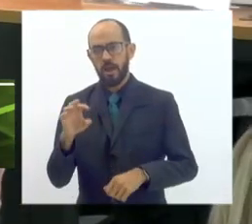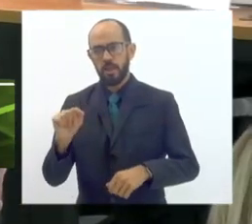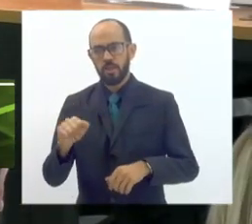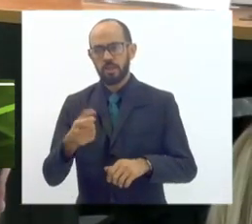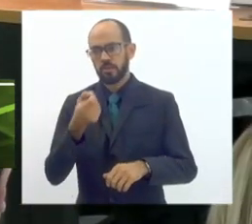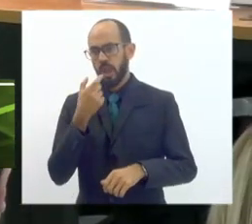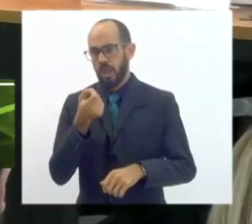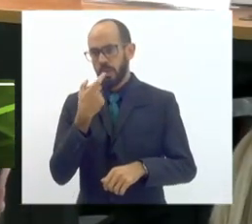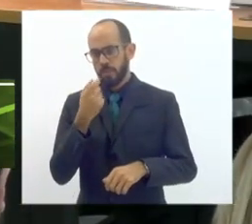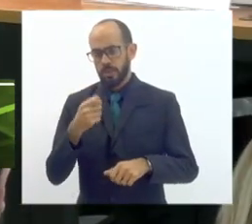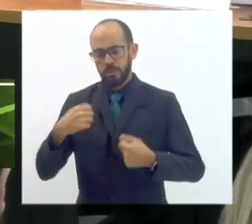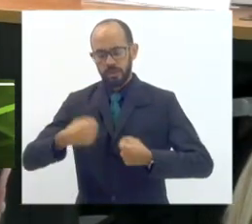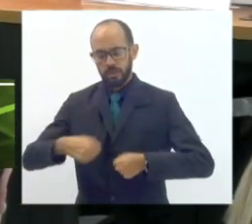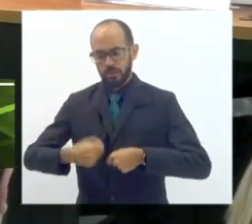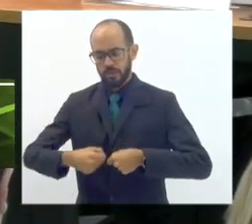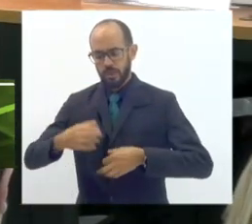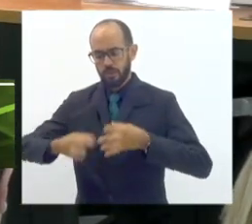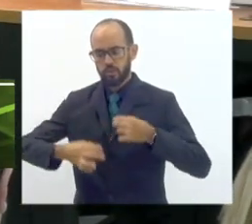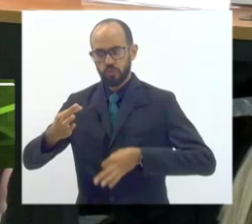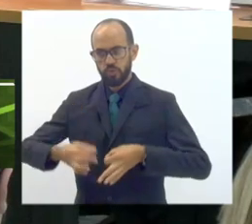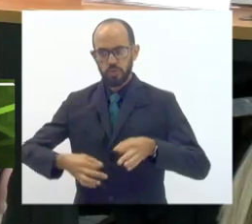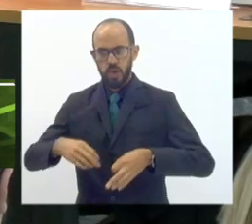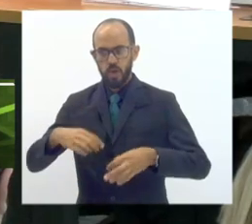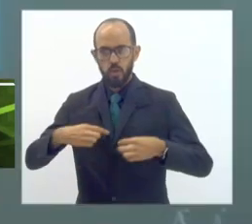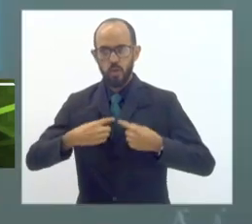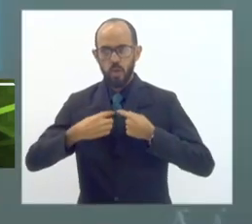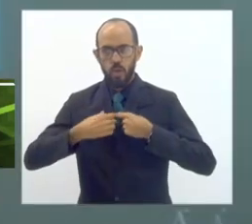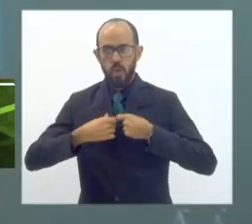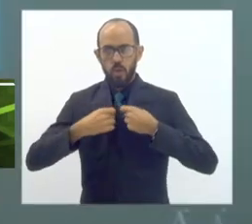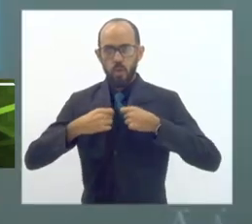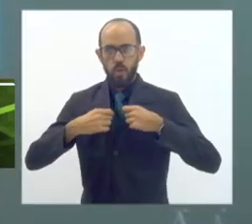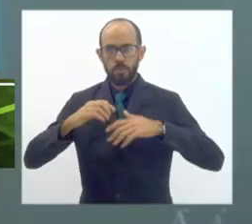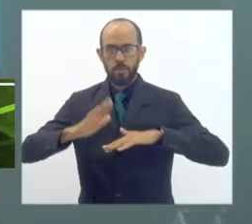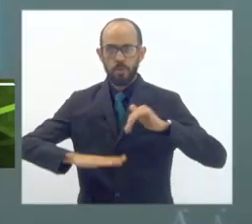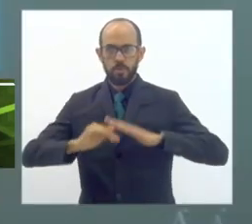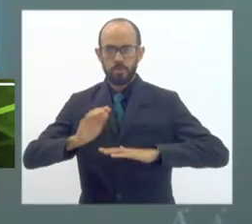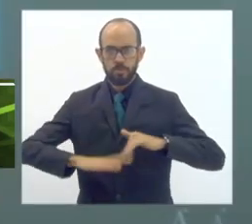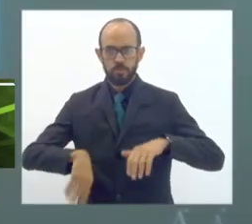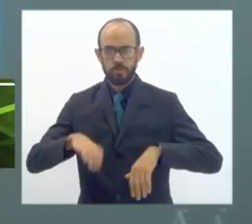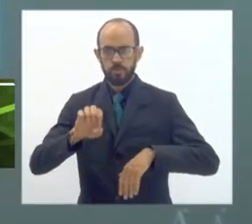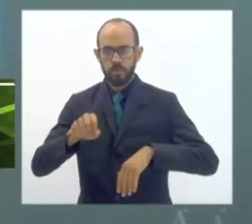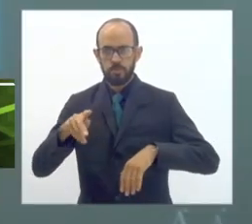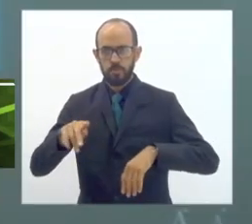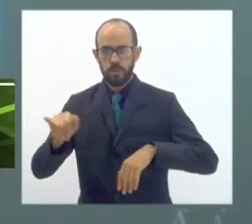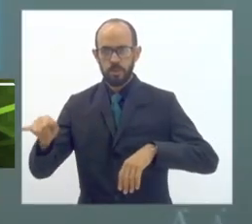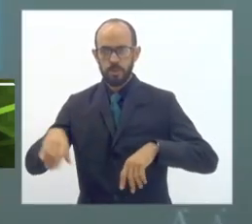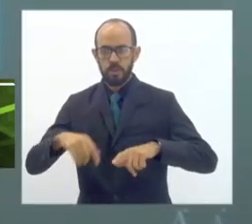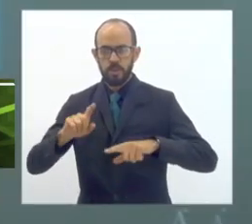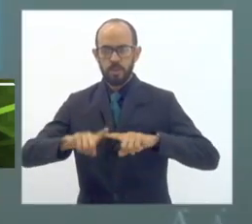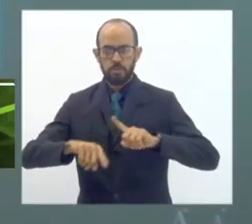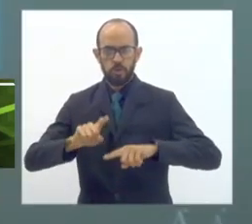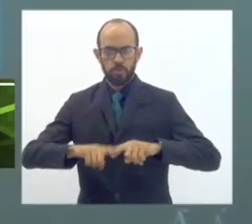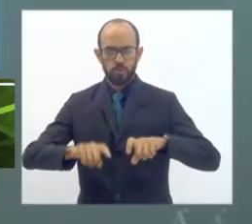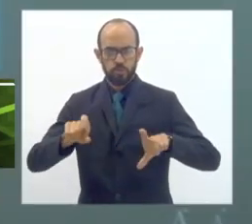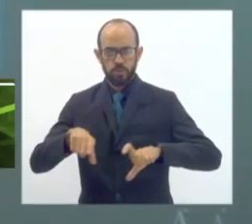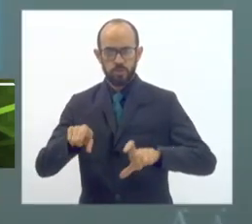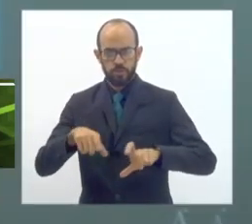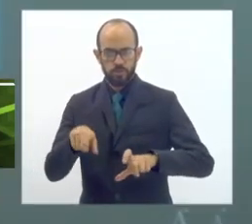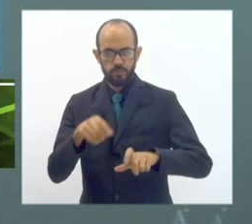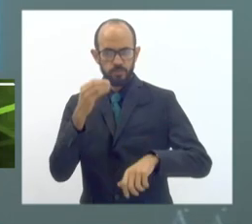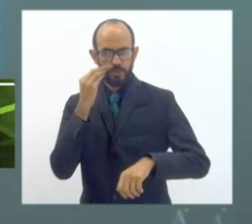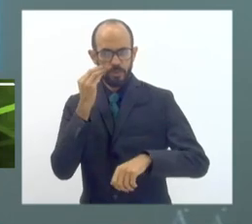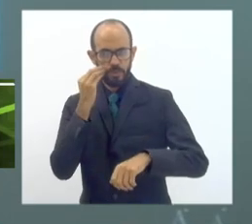de demanda judicial, uniformes e EPI para profissionais de SAMU, equipamento de informática, teste